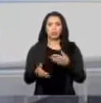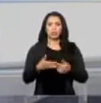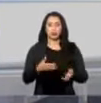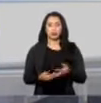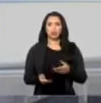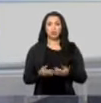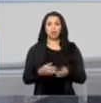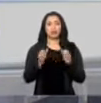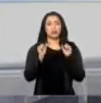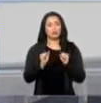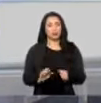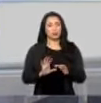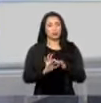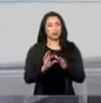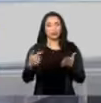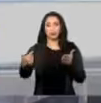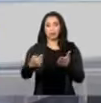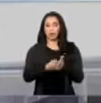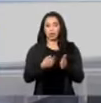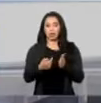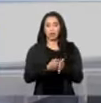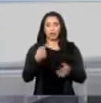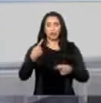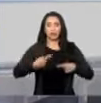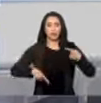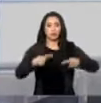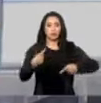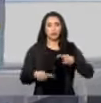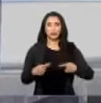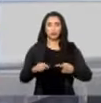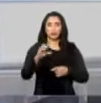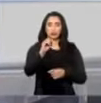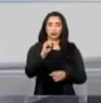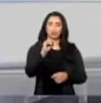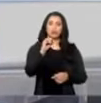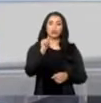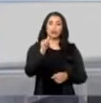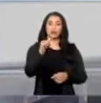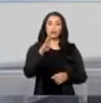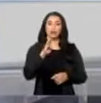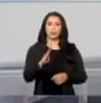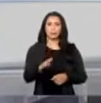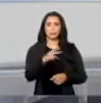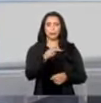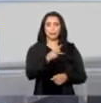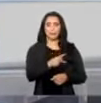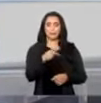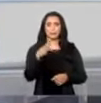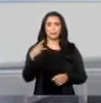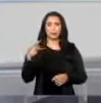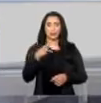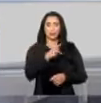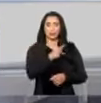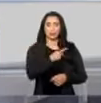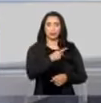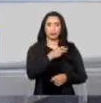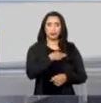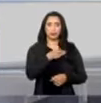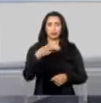dos senhores, da sociedade, dos políticos aqui presentes, da OAB, do Ministério Público, para